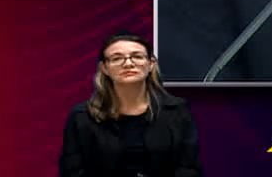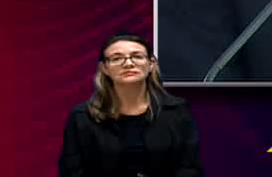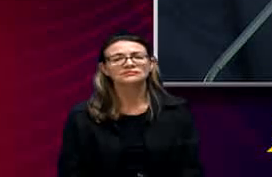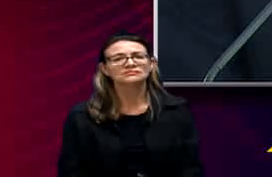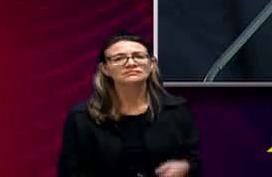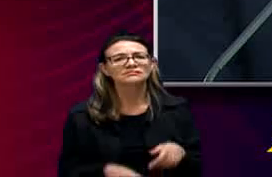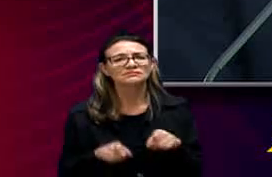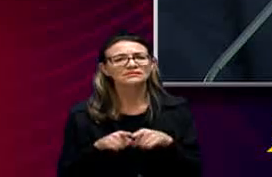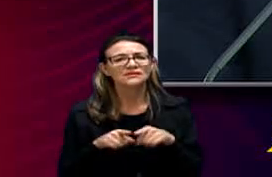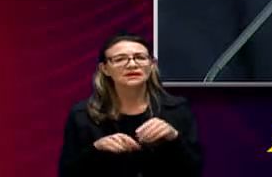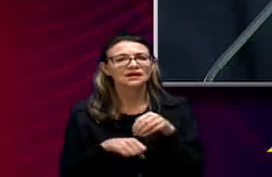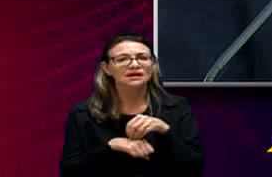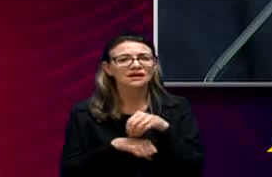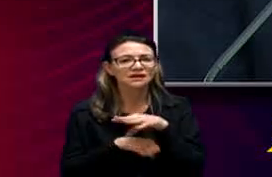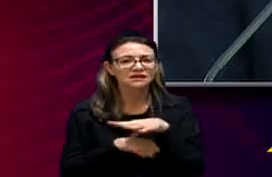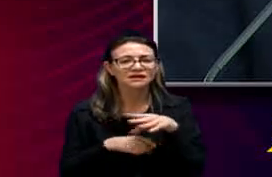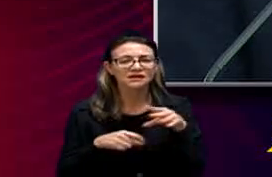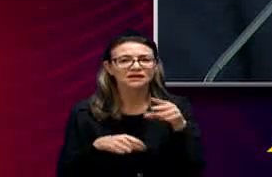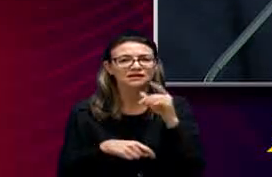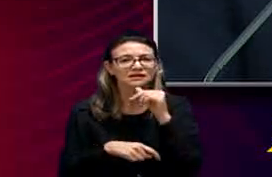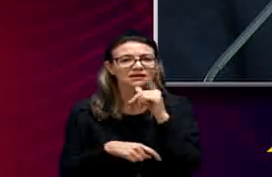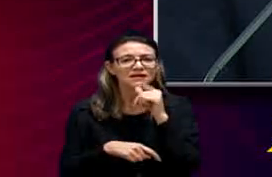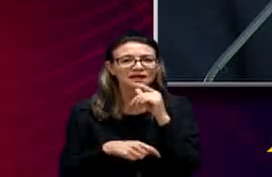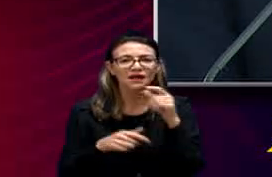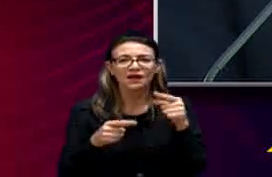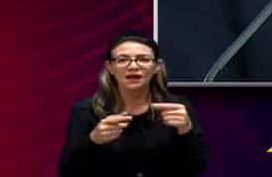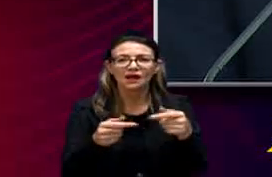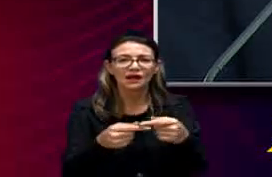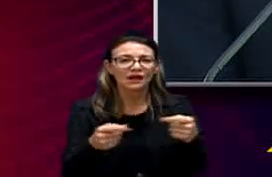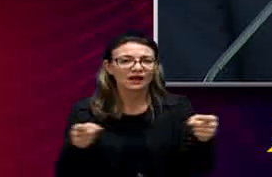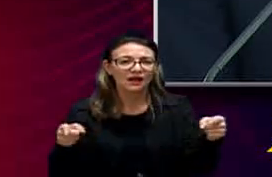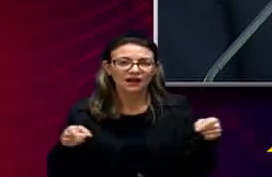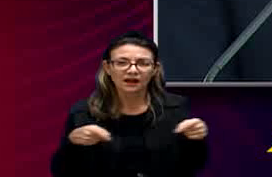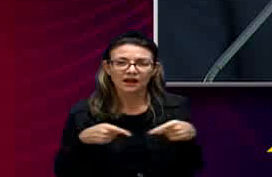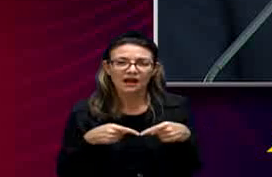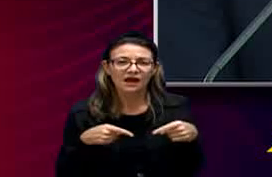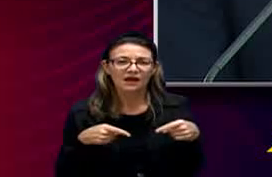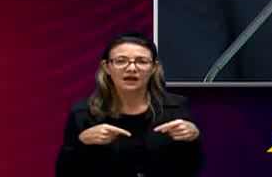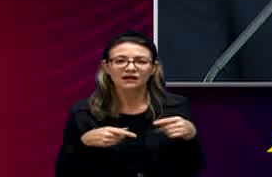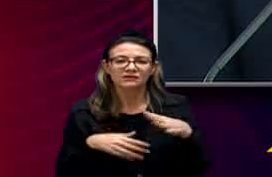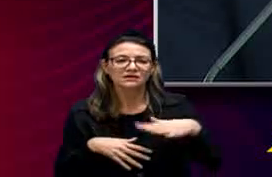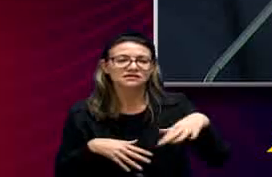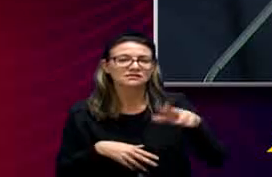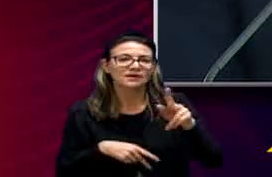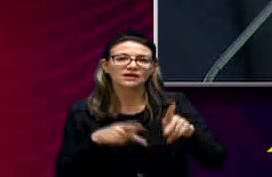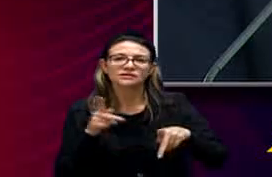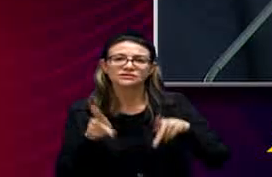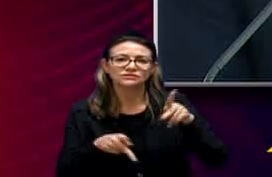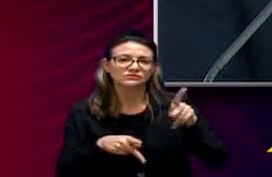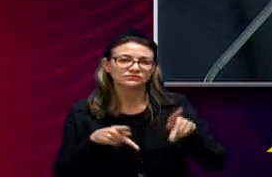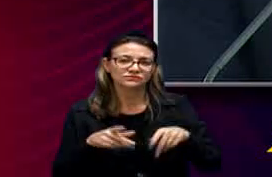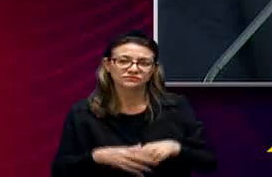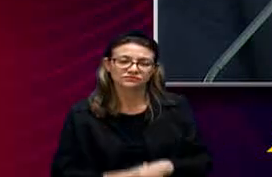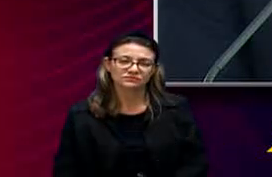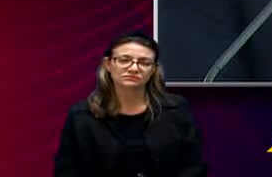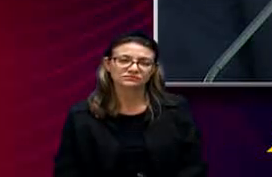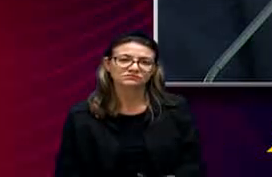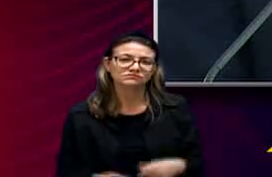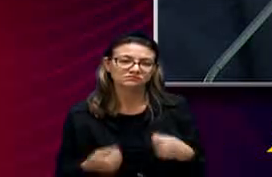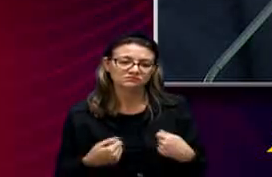utilizados lagos e espaços públicos tudo isso tem que fazer uma consulta o seu projeto agora tá